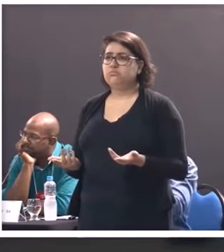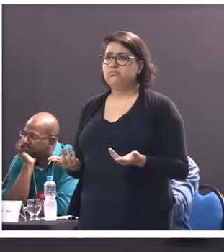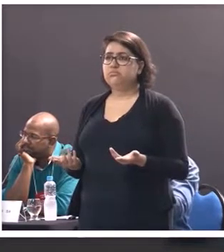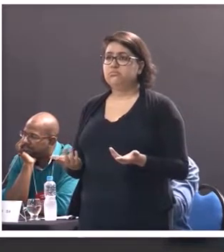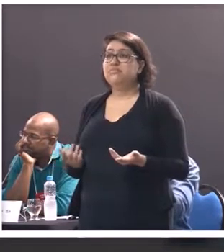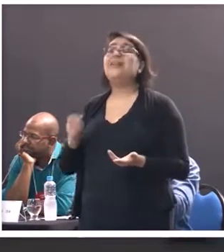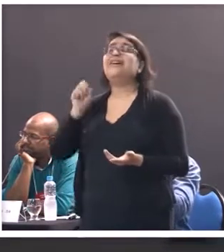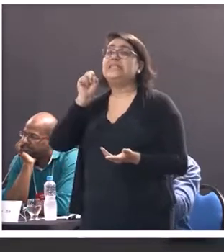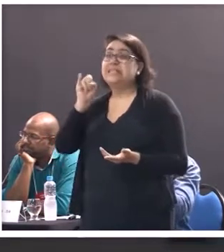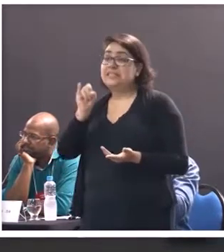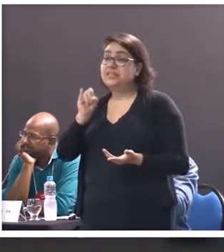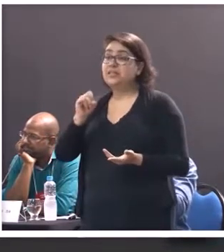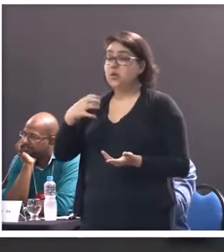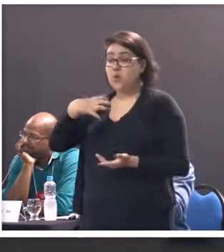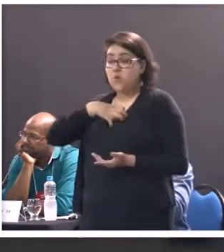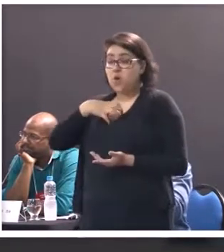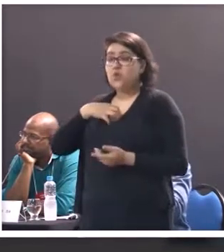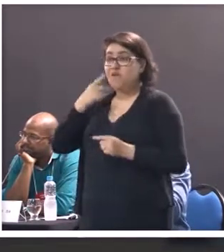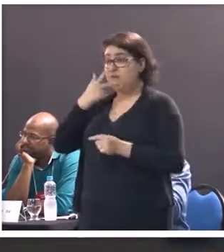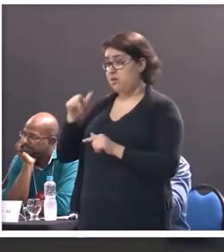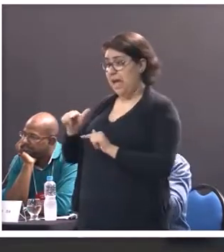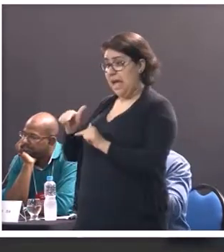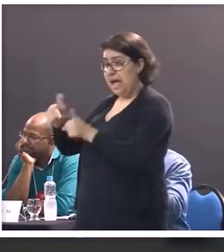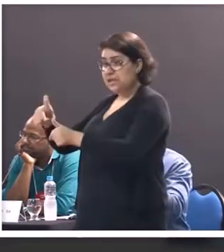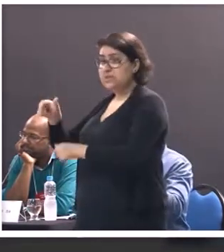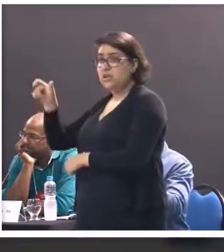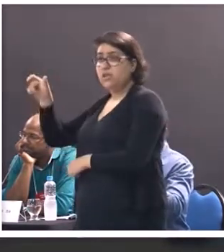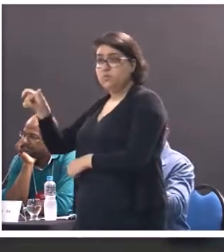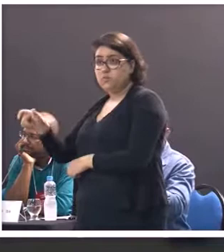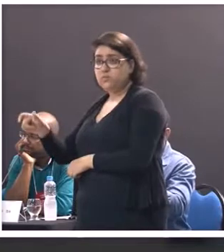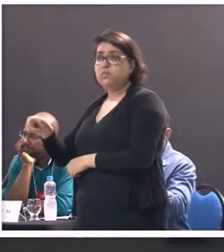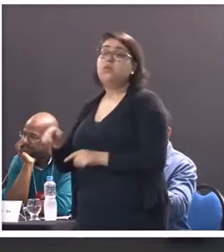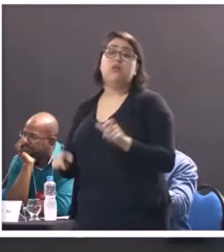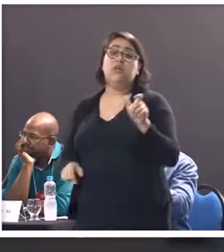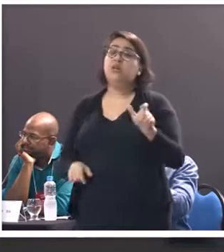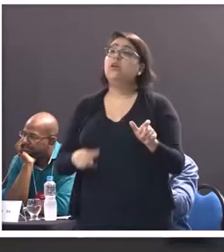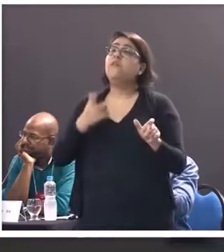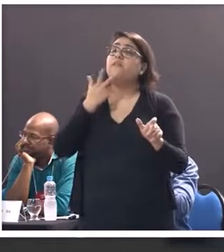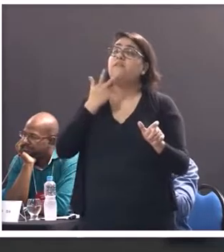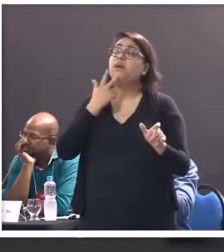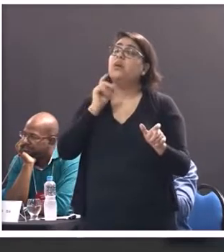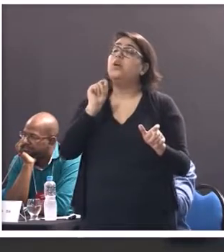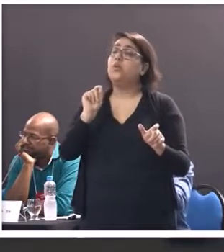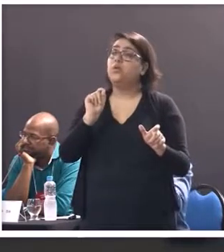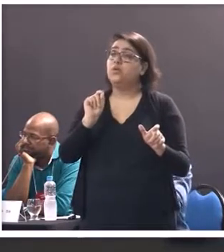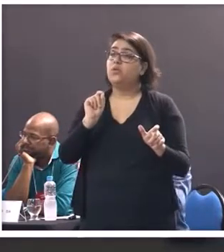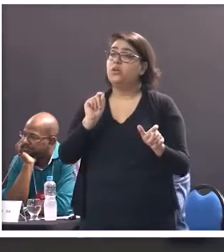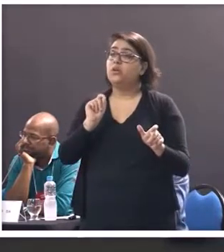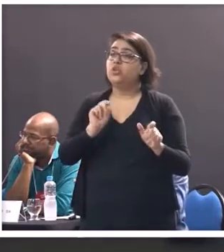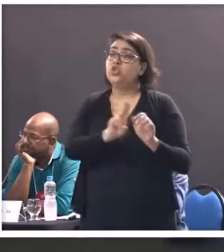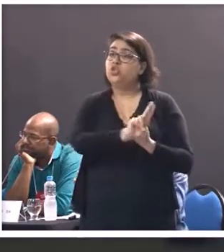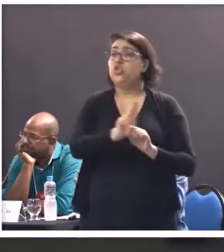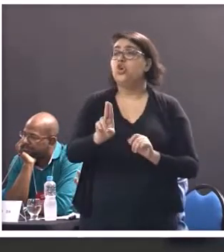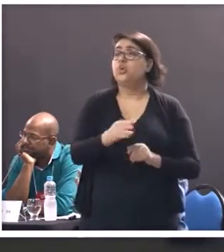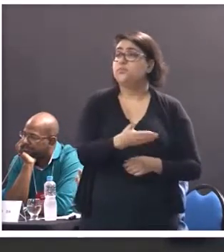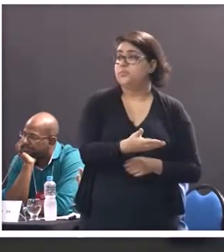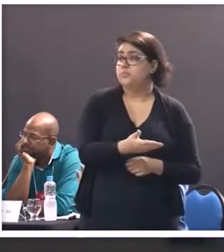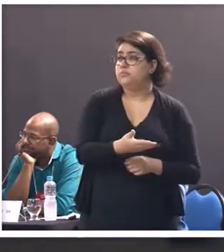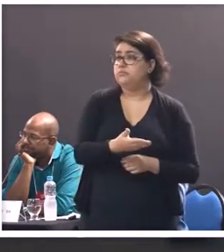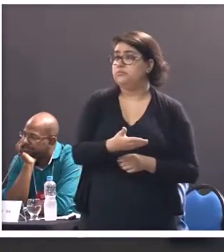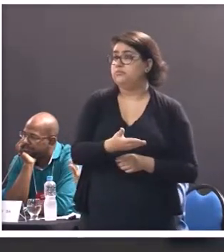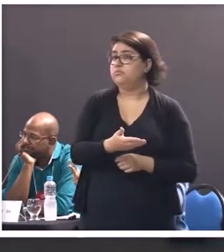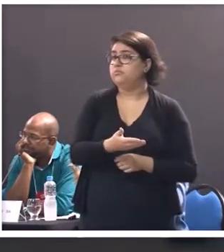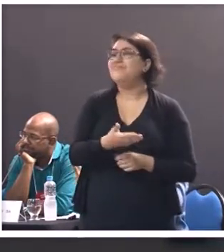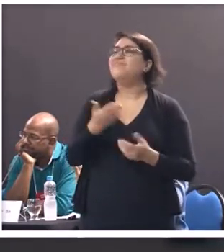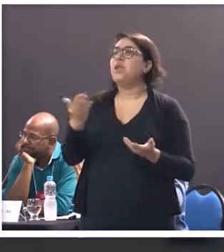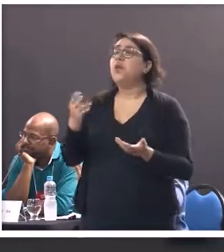Se de um modo eu estou falando de uma ação, e na outra eu estou dizendo um nome.